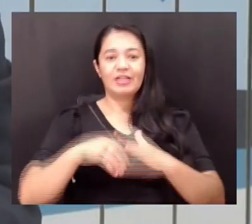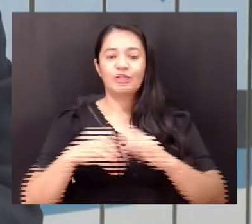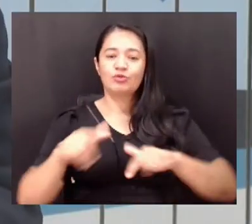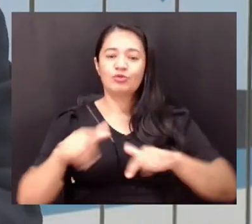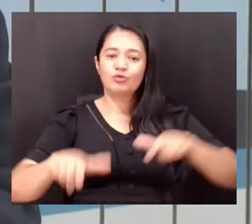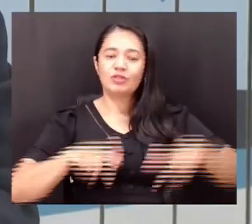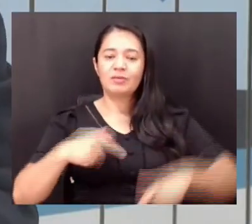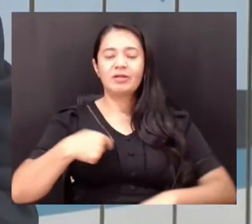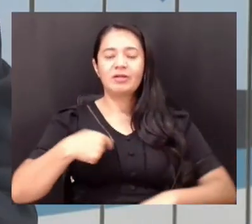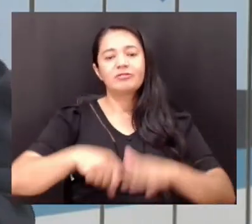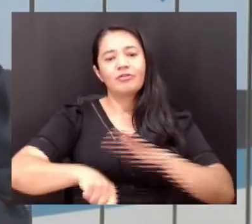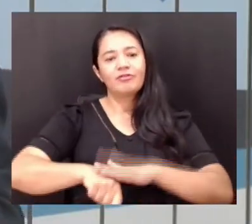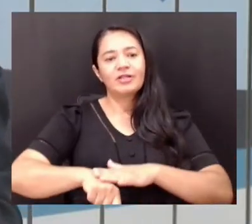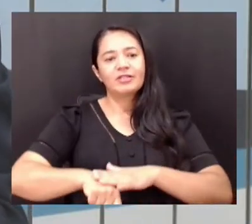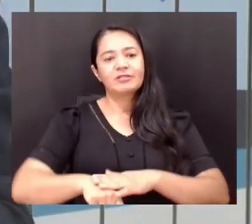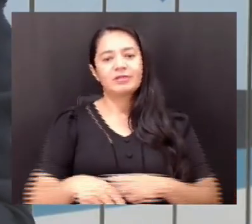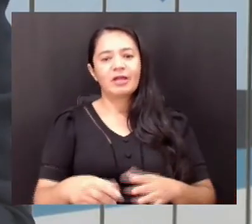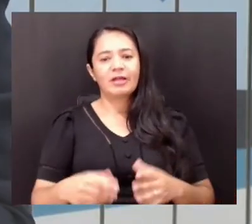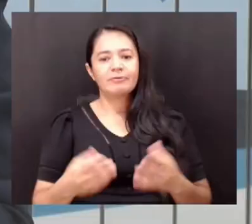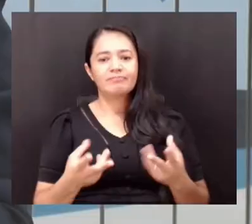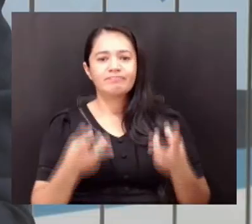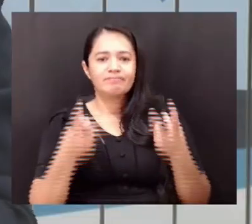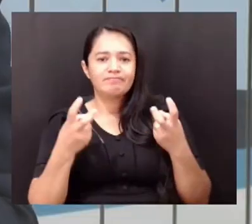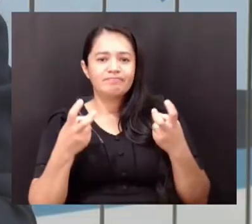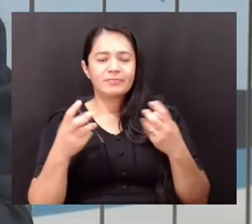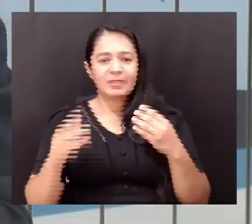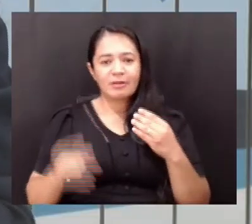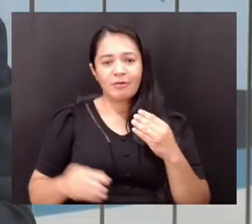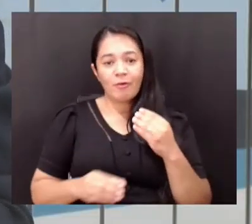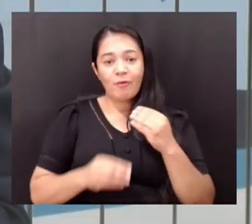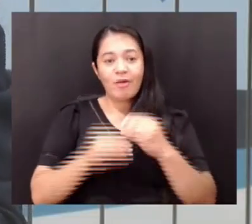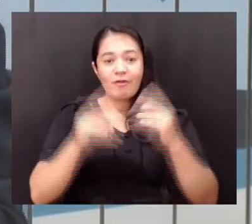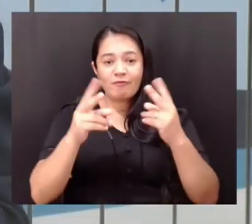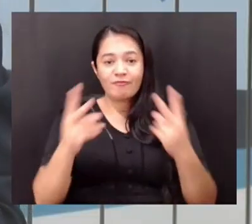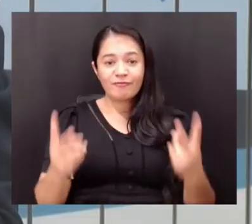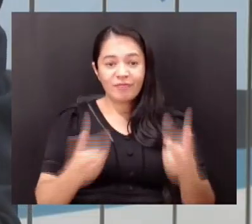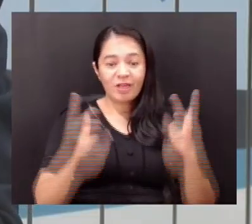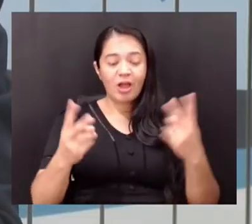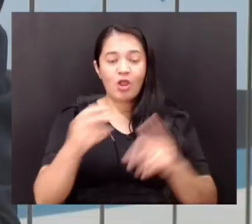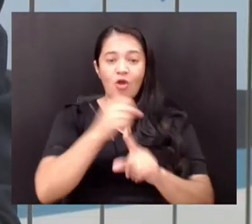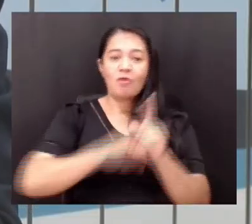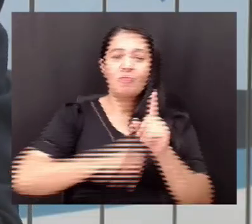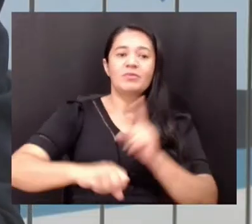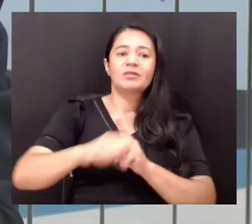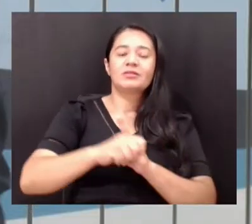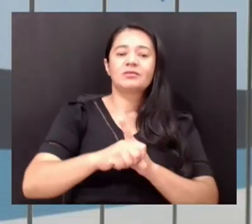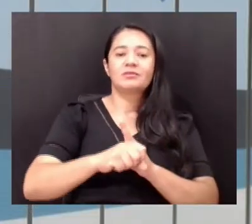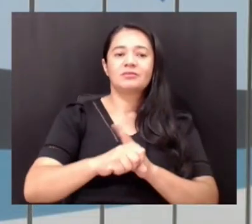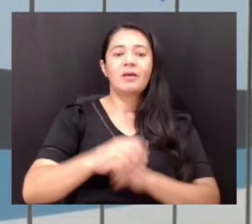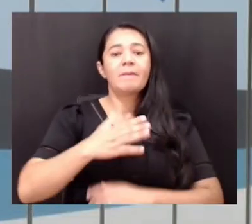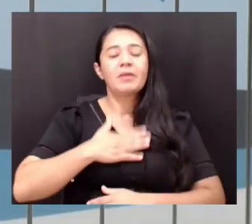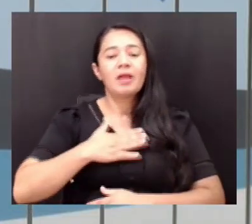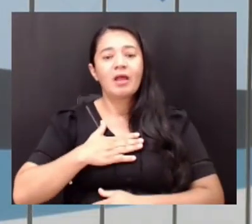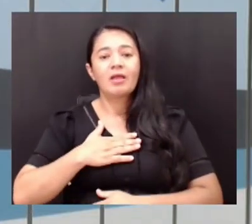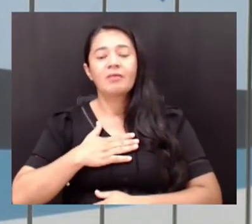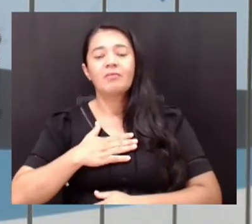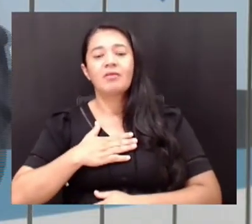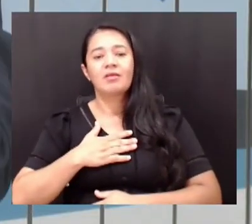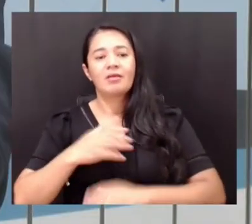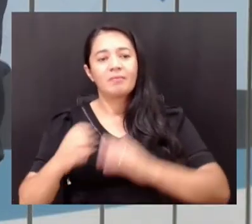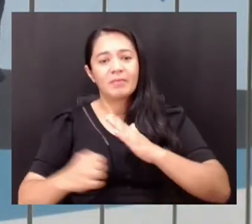que eu agrego valor para a sociedade. Eu trago valor para a minha instituição. Se a minha